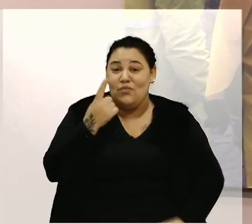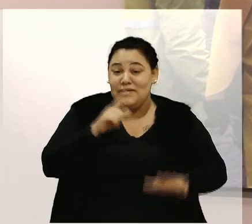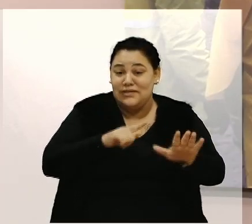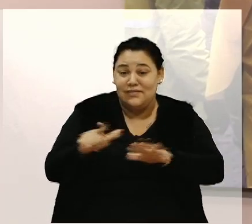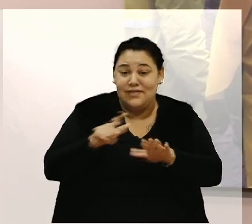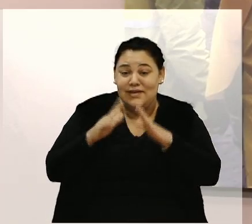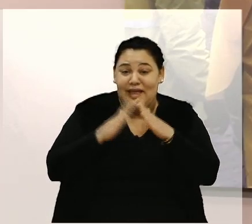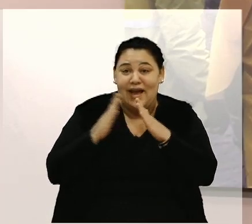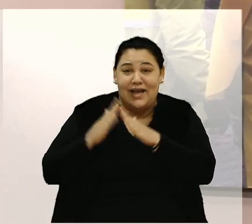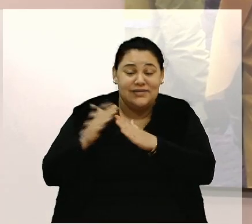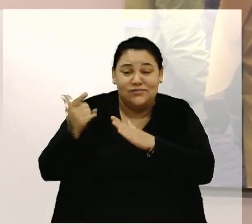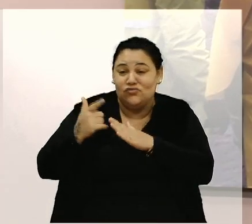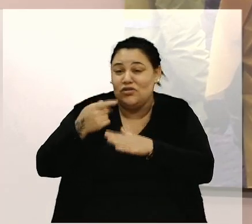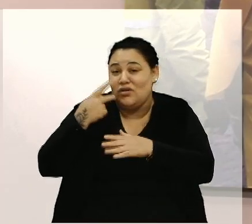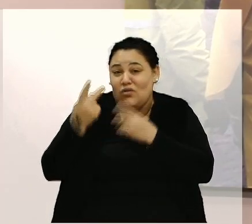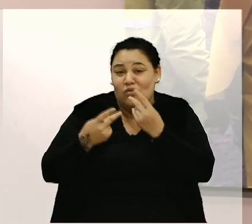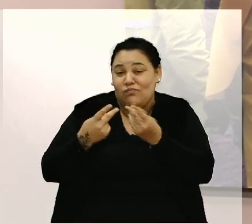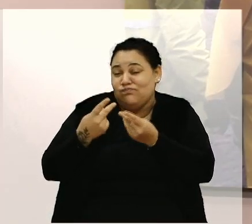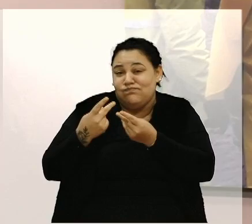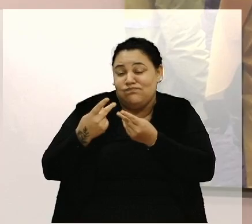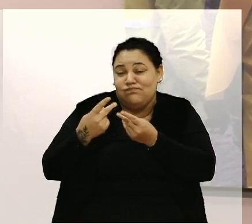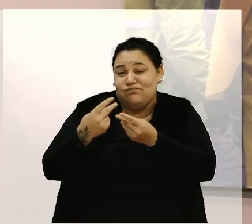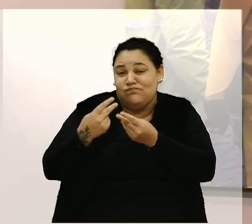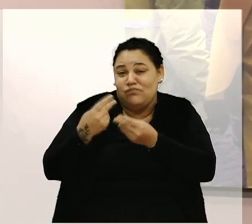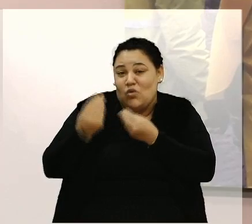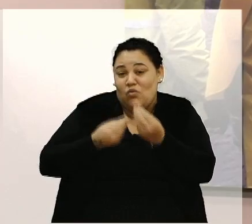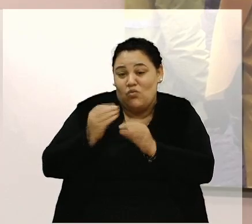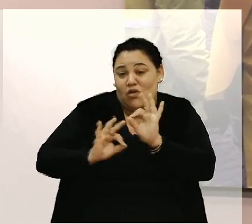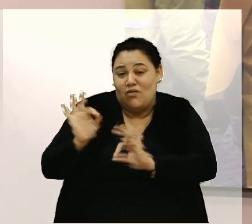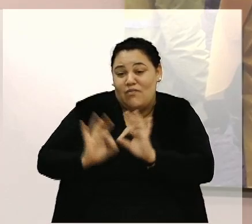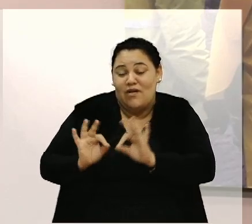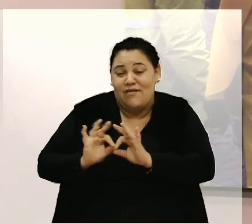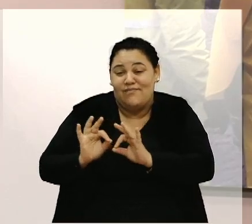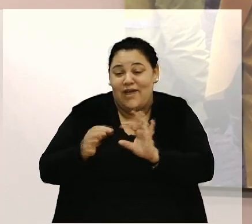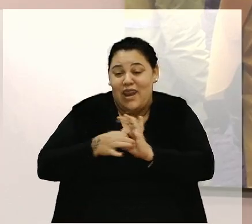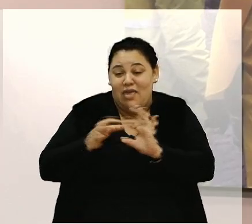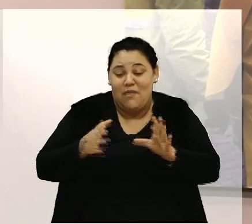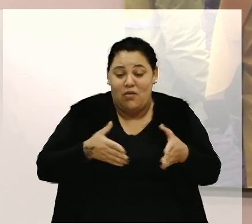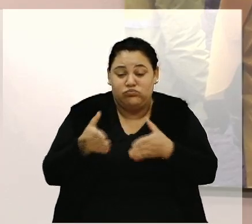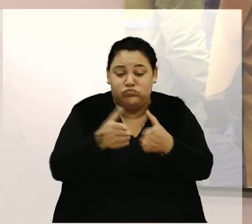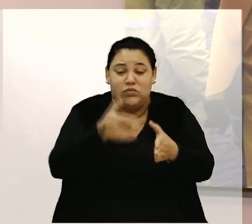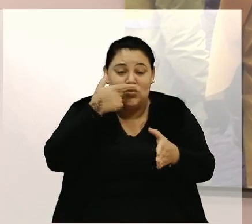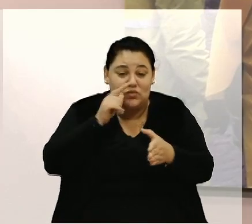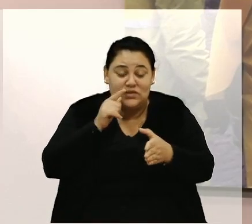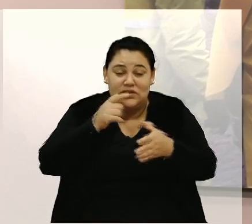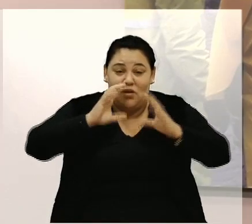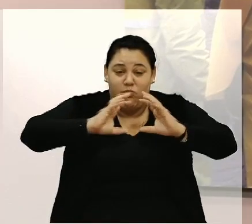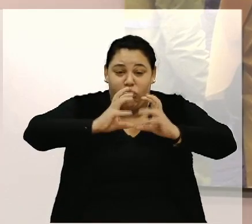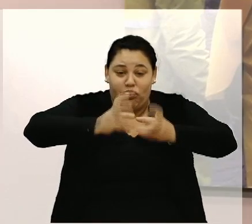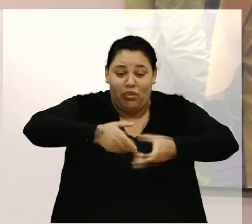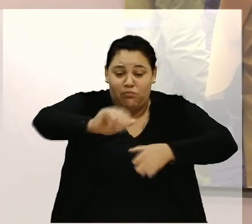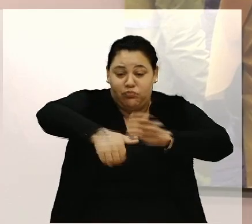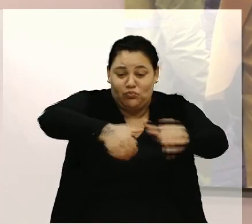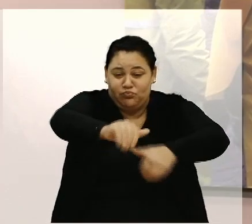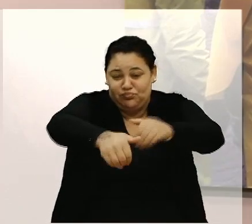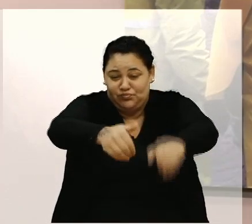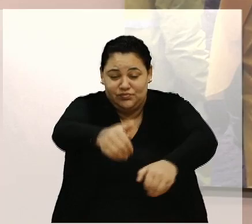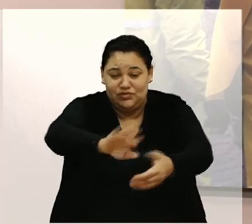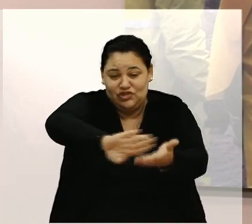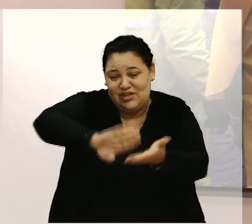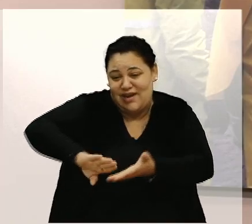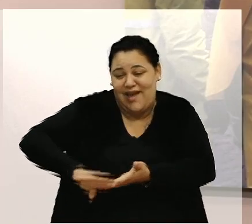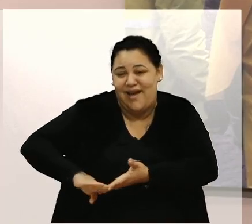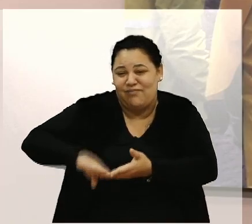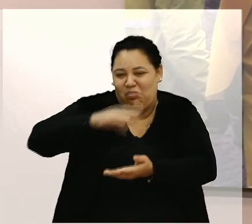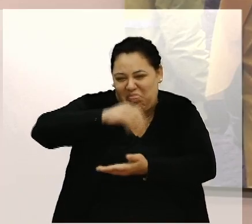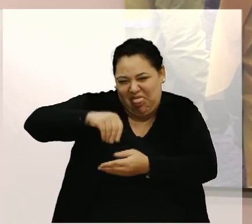tinha quem desmanchasse. Foi uma das ações, foi liberar essa via pública para que a patrola conseguisse passar e tirar o barro em frente às casas